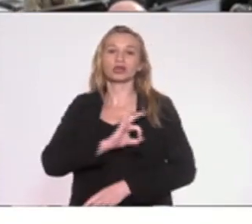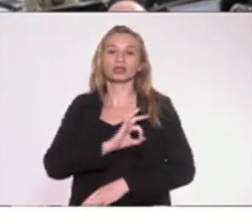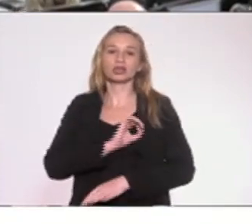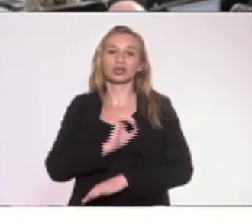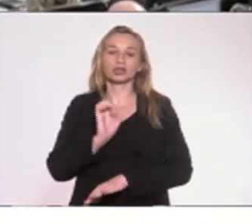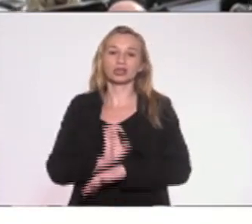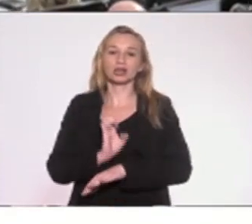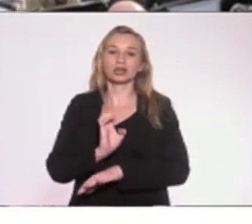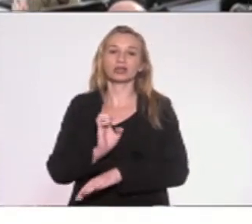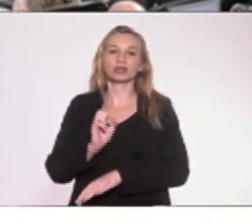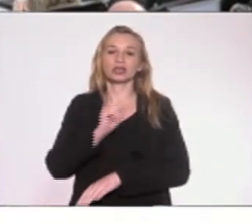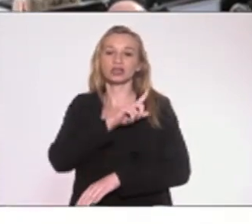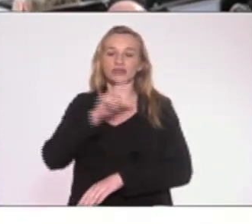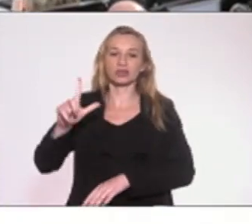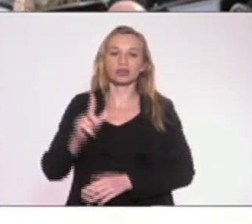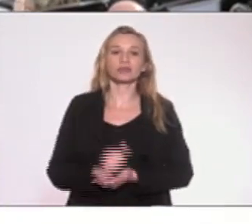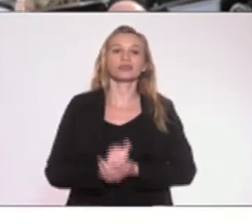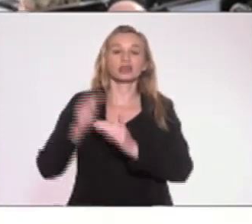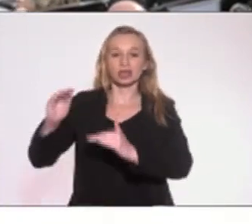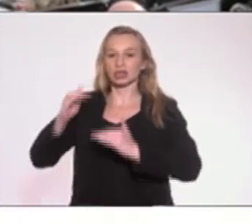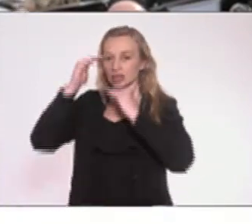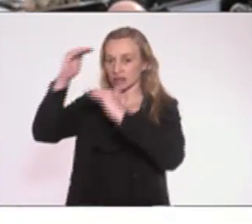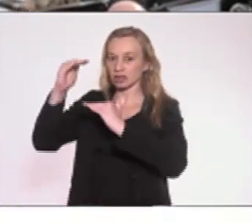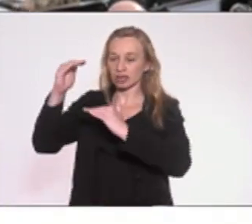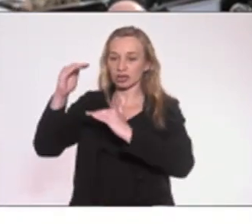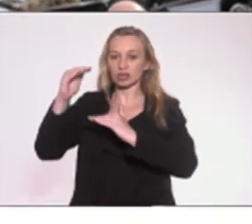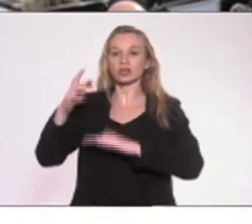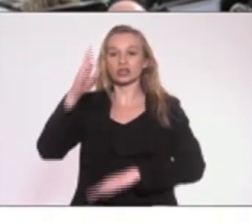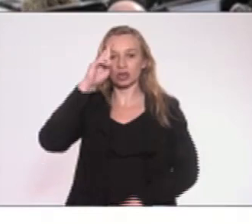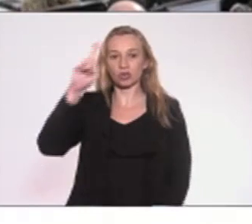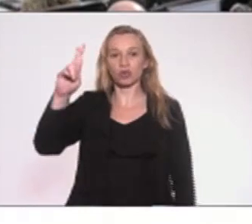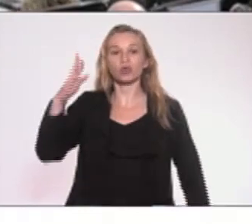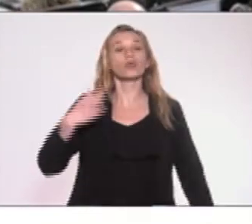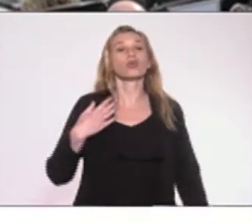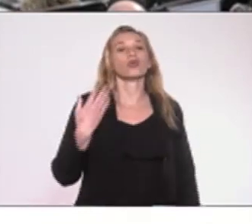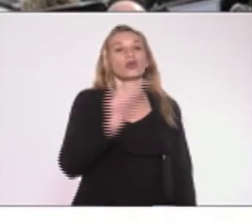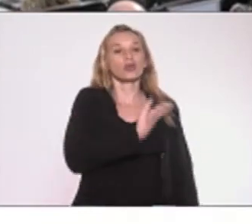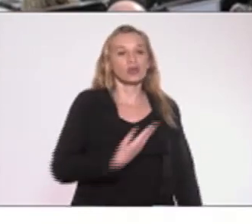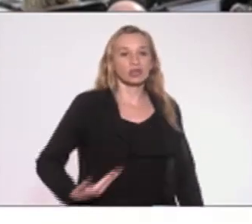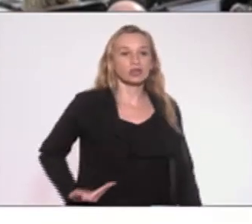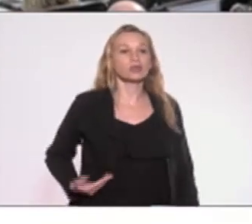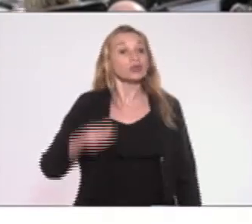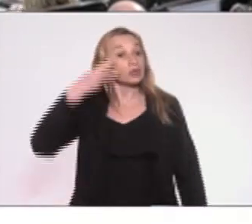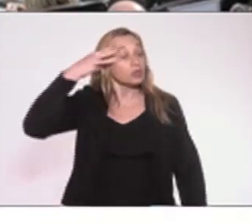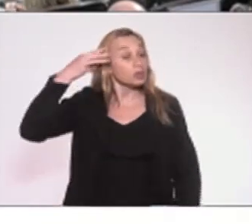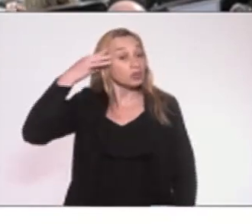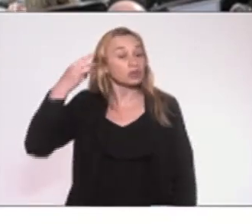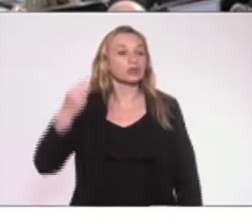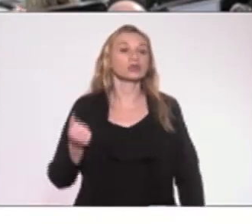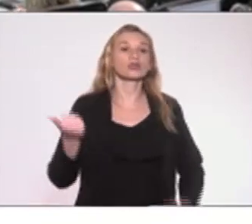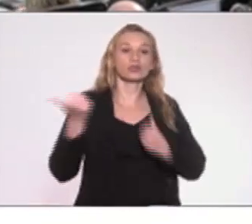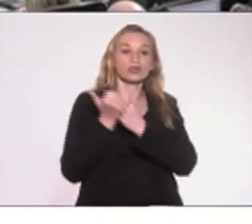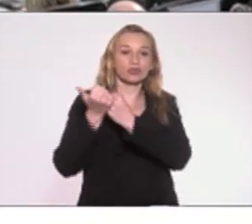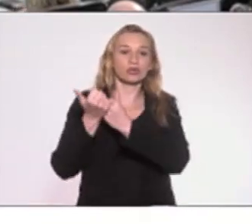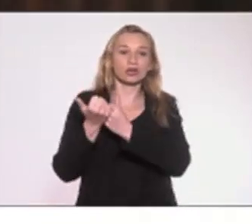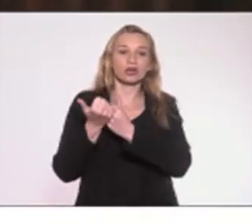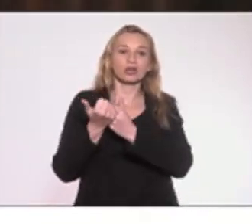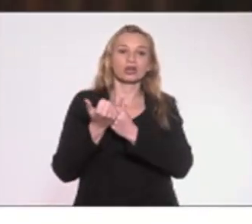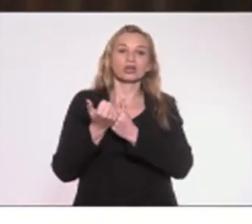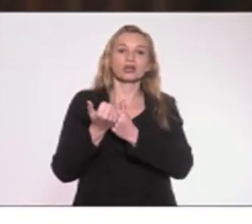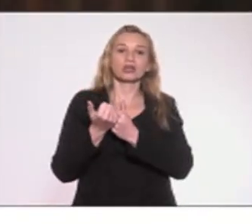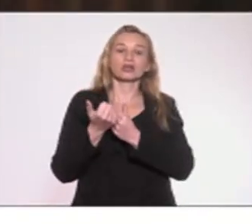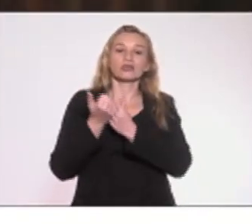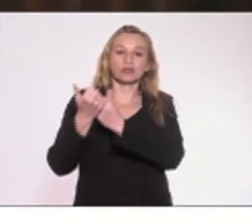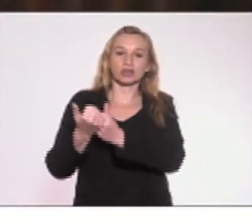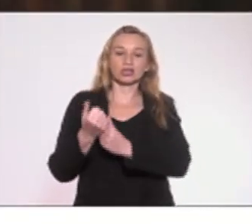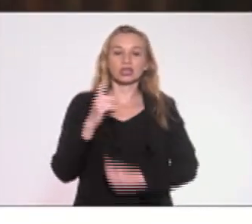Excelentíssimo senhor governador do Estado do Rio de Janeiro, Wilson Witzel. Excelentíssimo senhor vice-governador do Estado do Rio de Janeiro, Cláudio